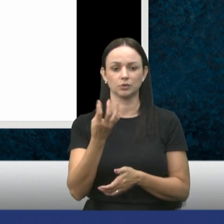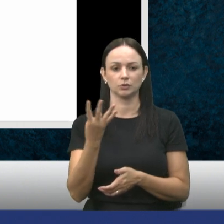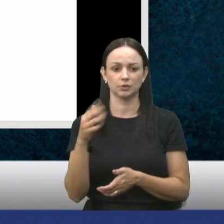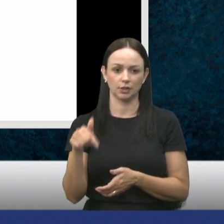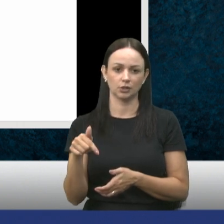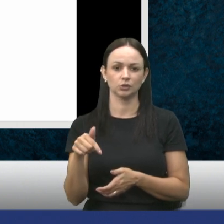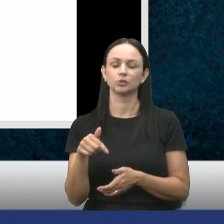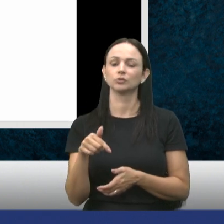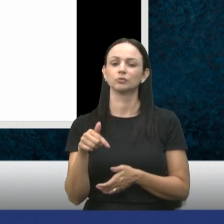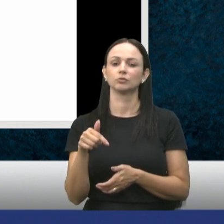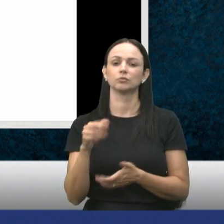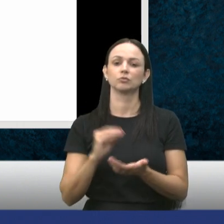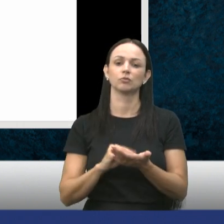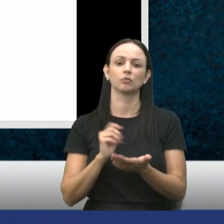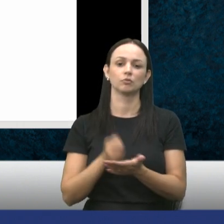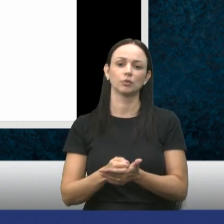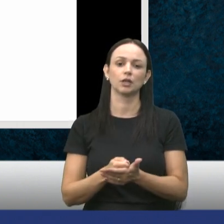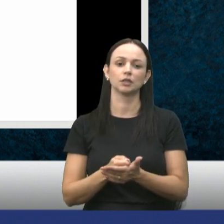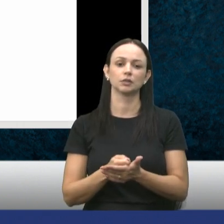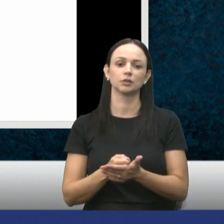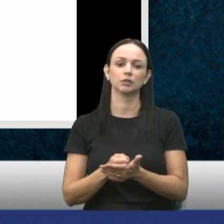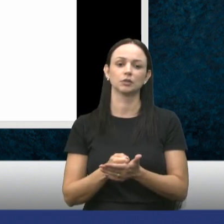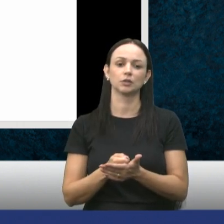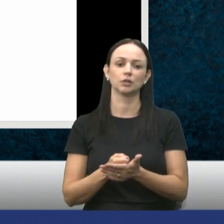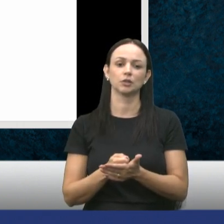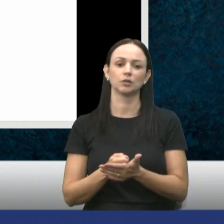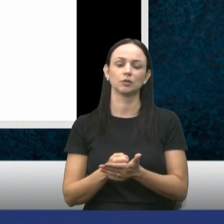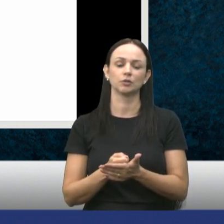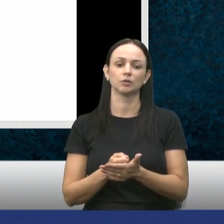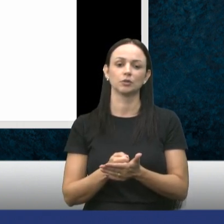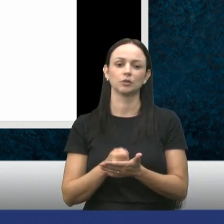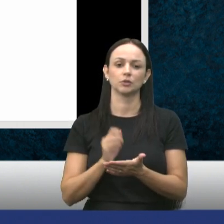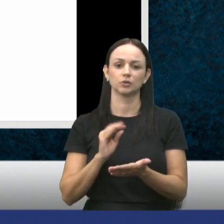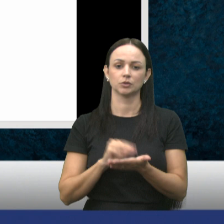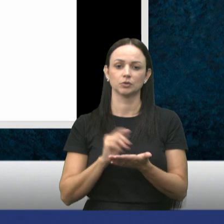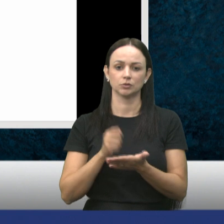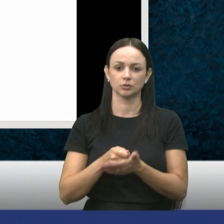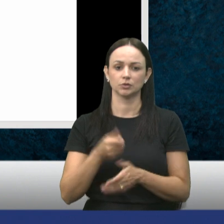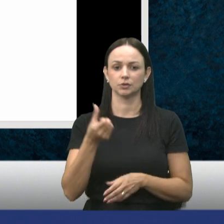208.647, resta pagar não processados, foram pagos